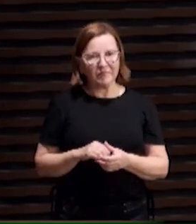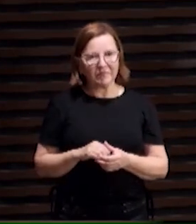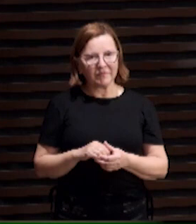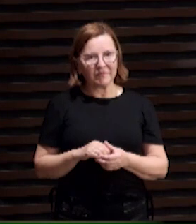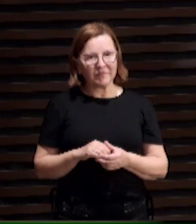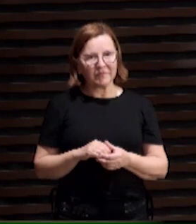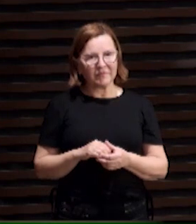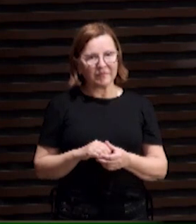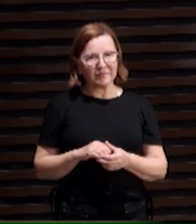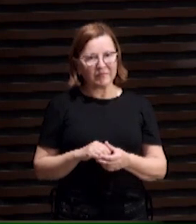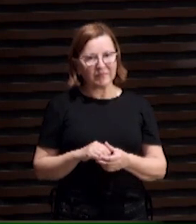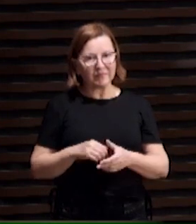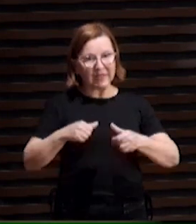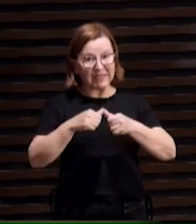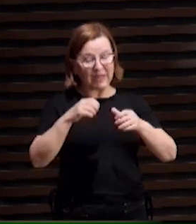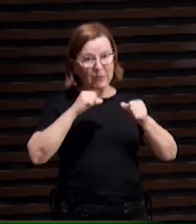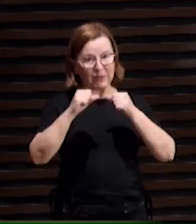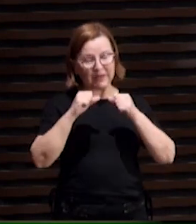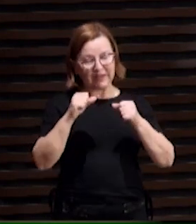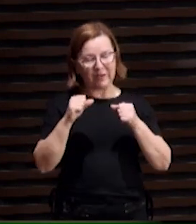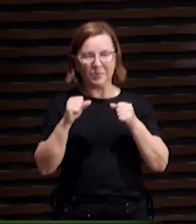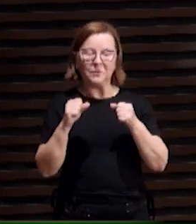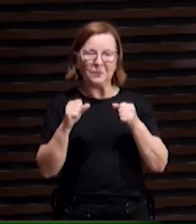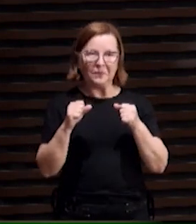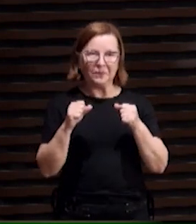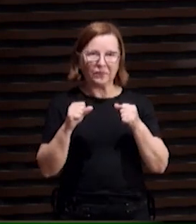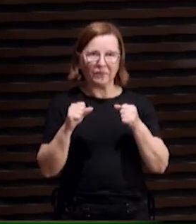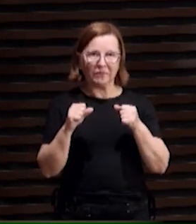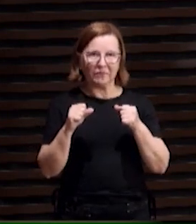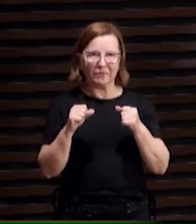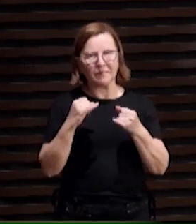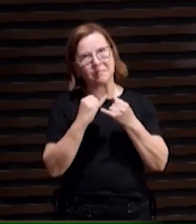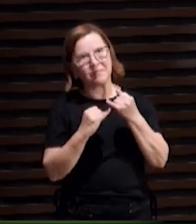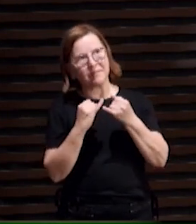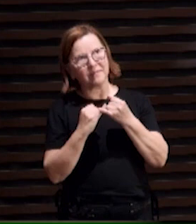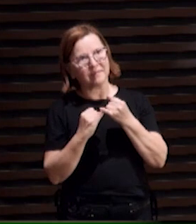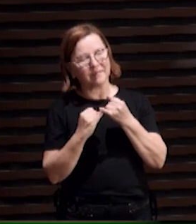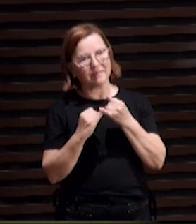Lá está um salmo que é uma espécie de